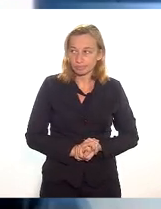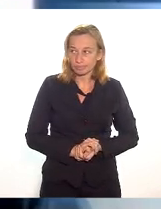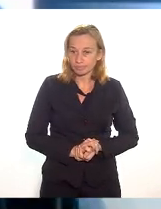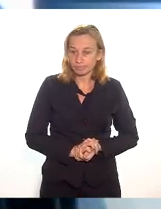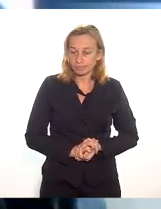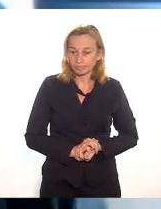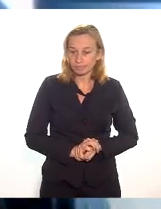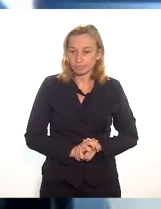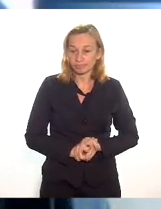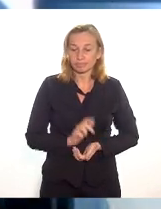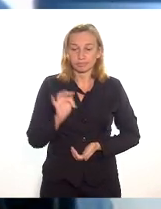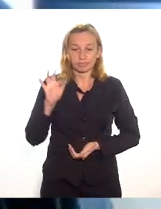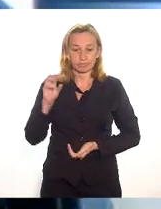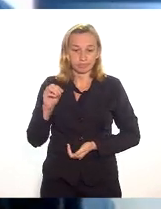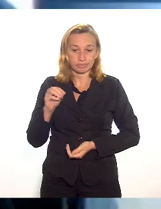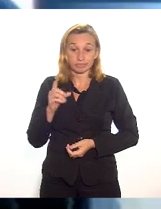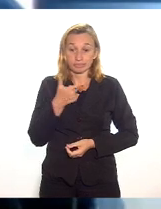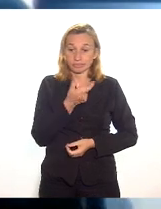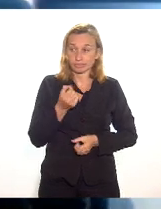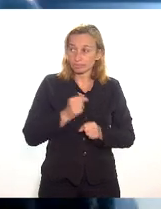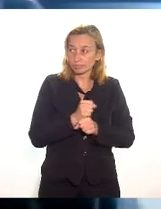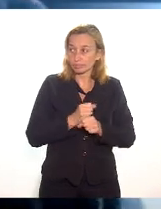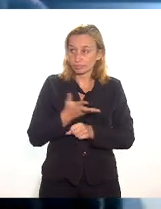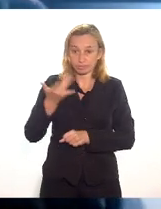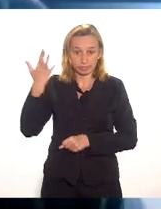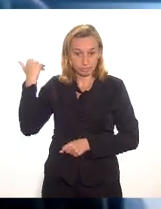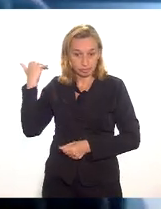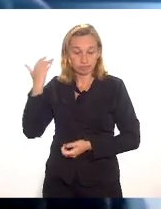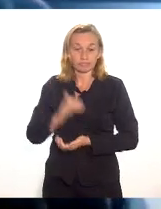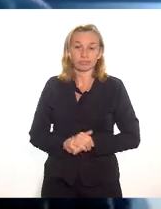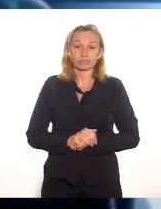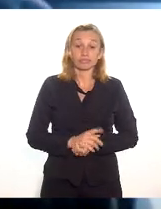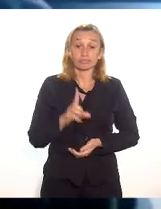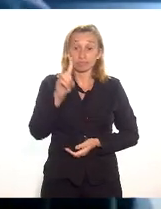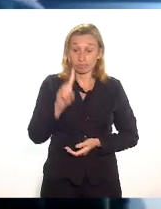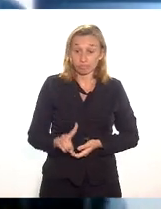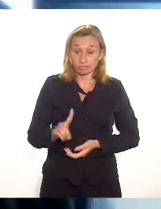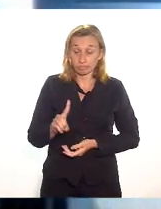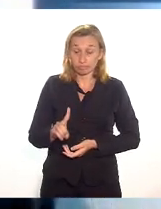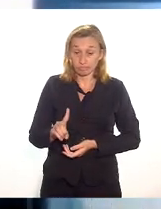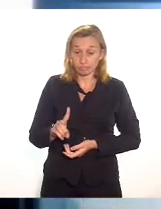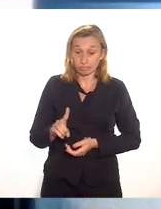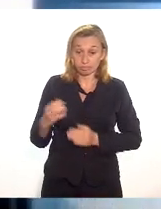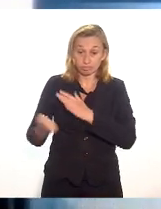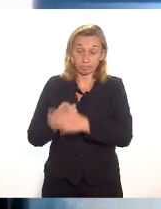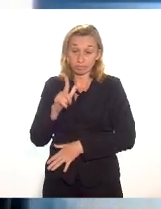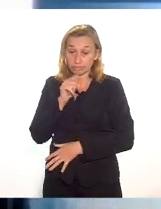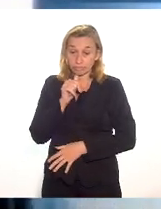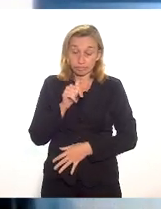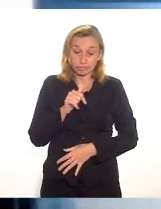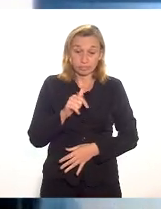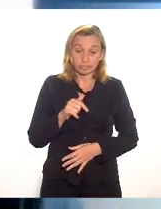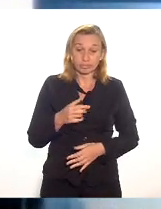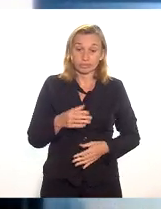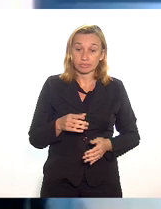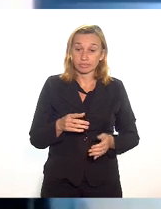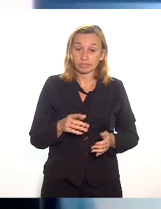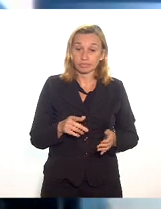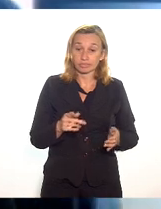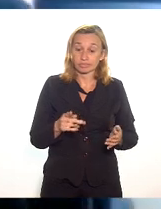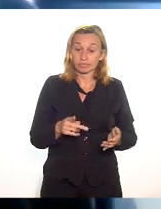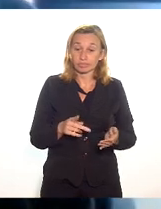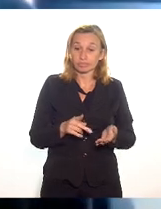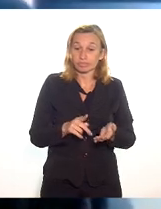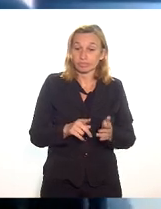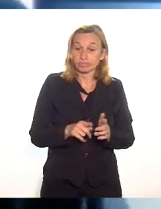consegui, Serafine, há 20 anos atrás, um áudio de um diretor da SEDAI mandando falsificar os dados de qualidade da água. Né?